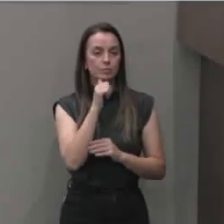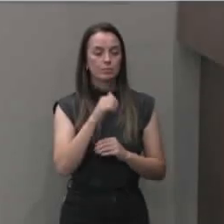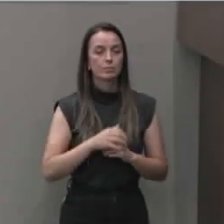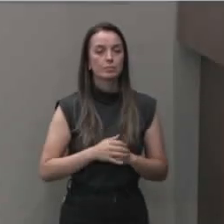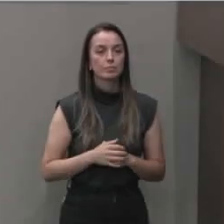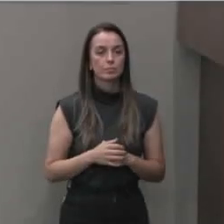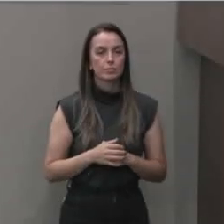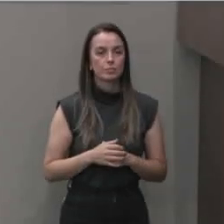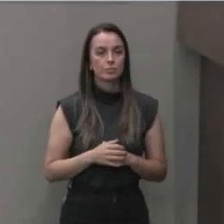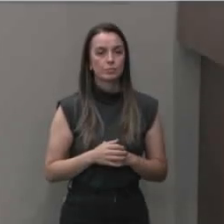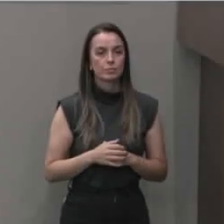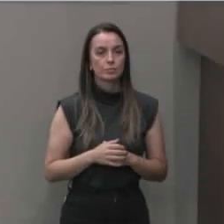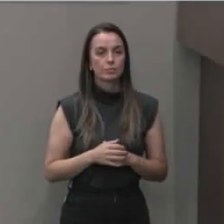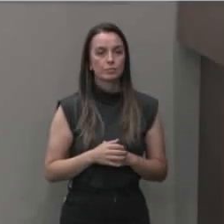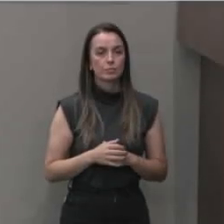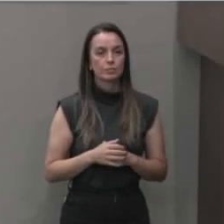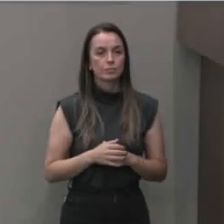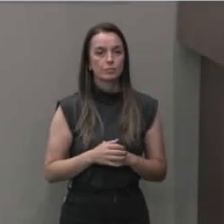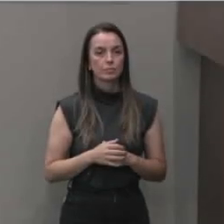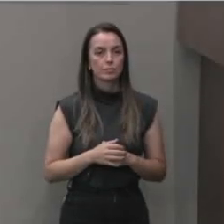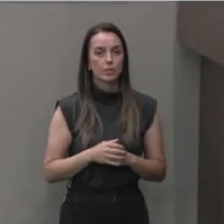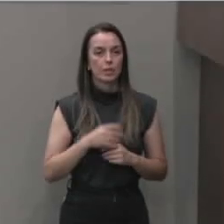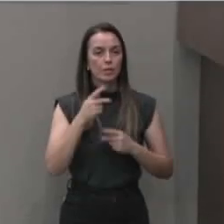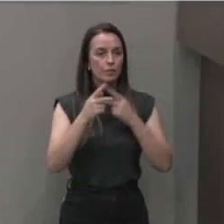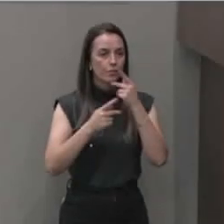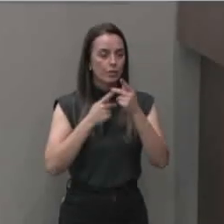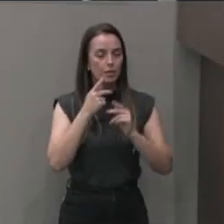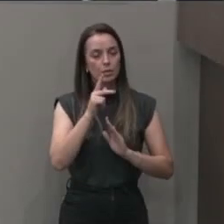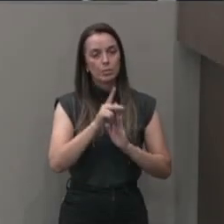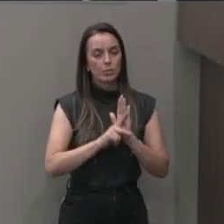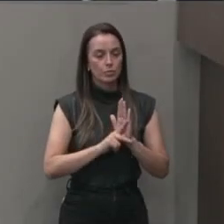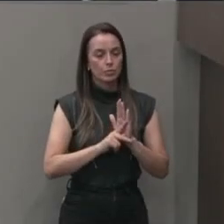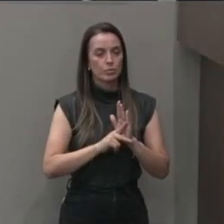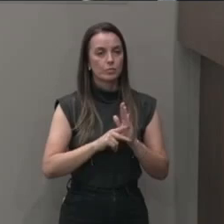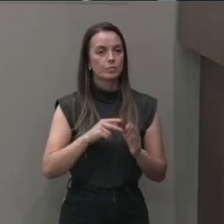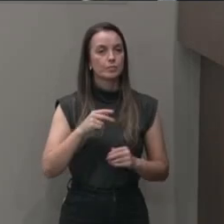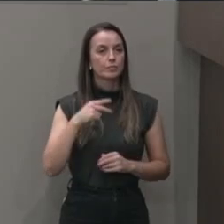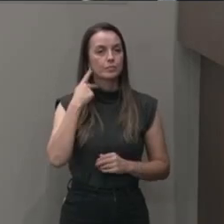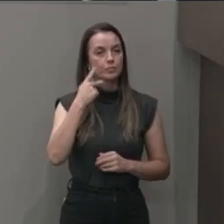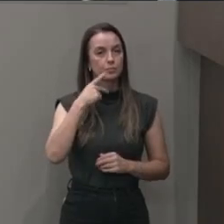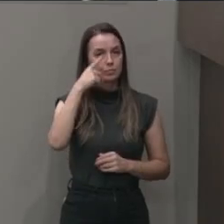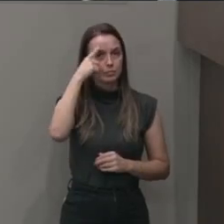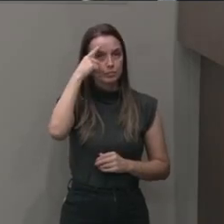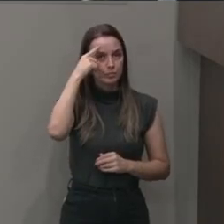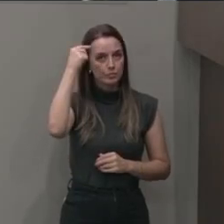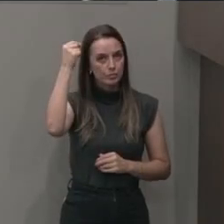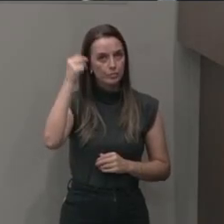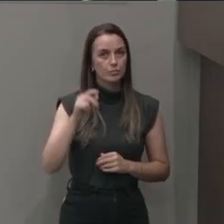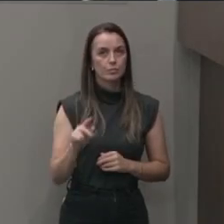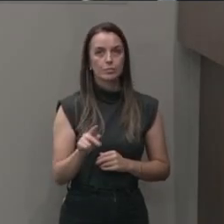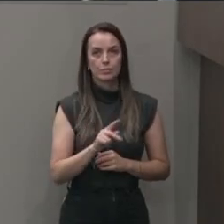que solicitou a palavra para falar sobre o projeto, professora Regina.